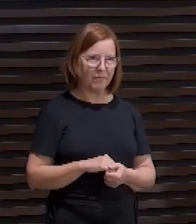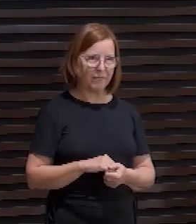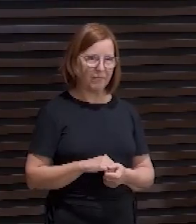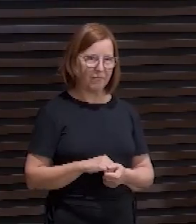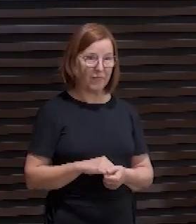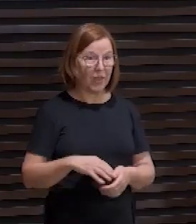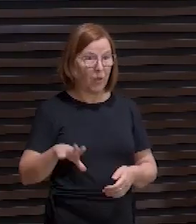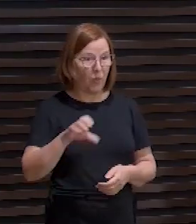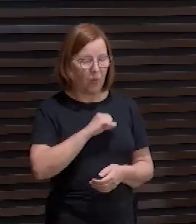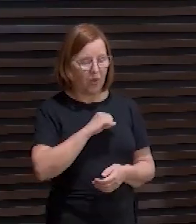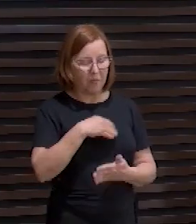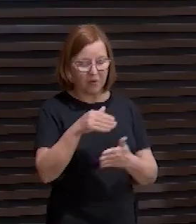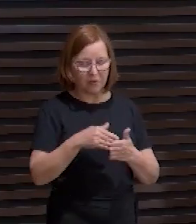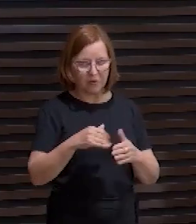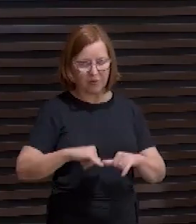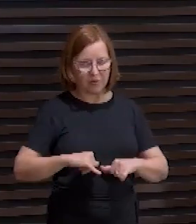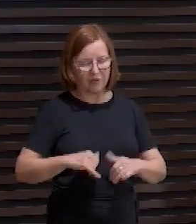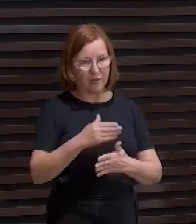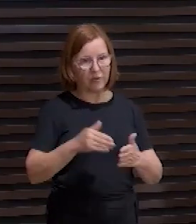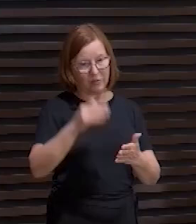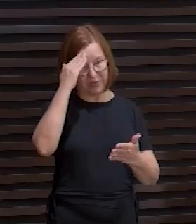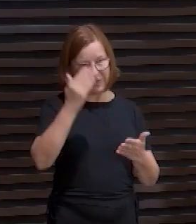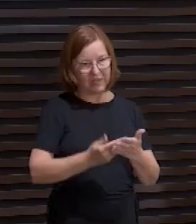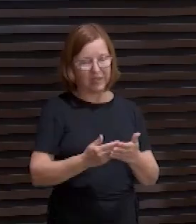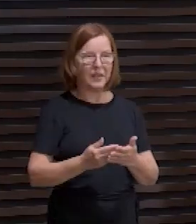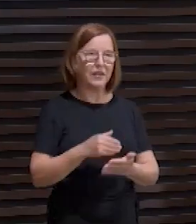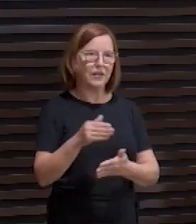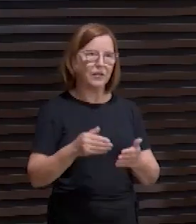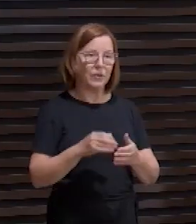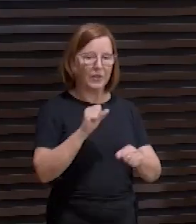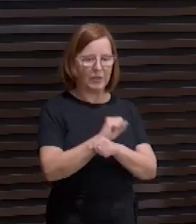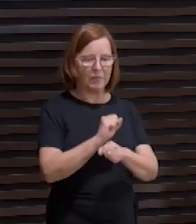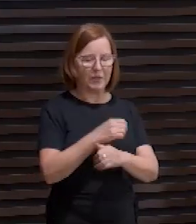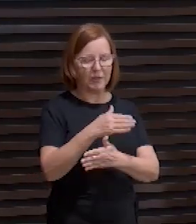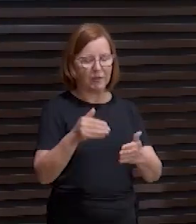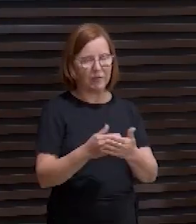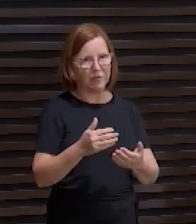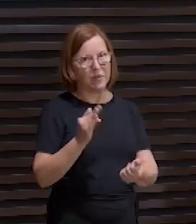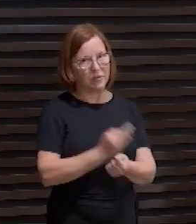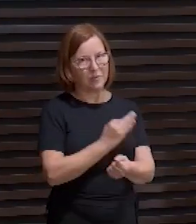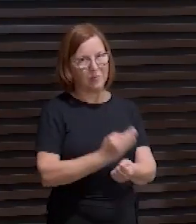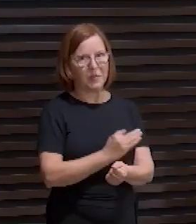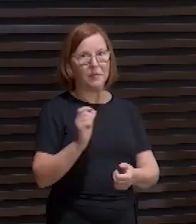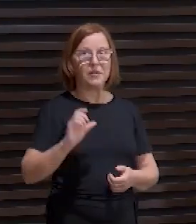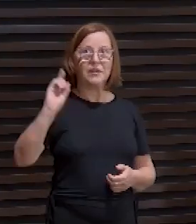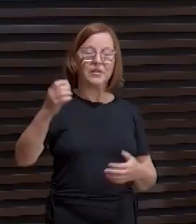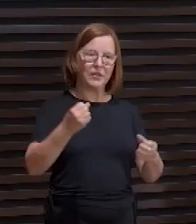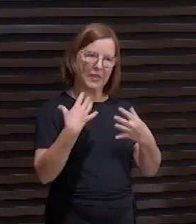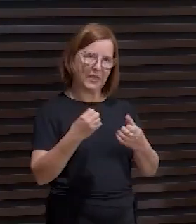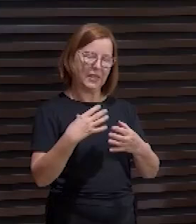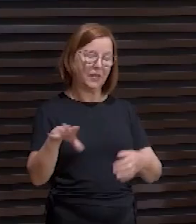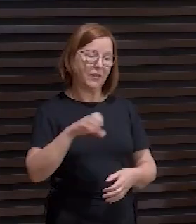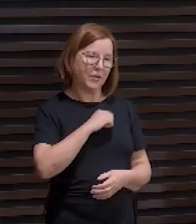O amor tudo sofre, tudo crê, tudo espera, tudo suporta. É o que a palavra de Deus nos ensina. O amor